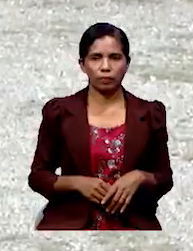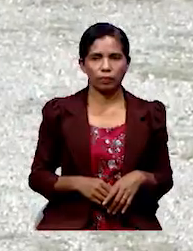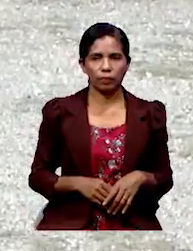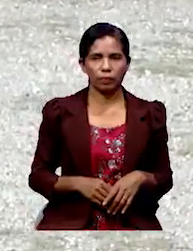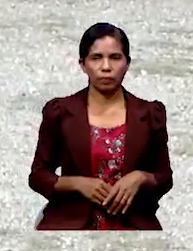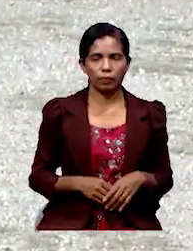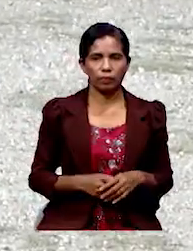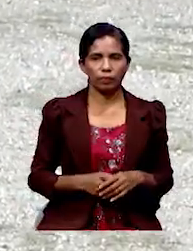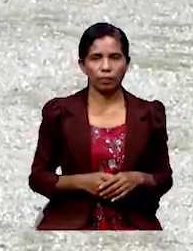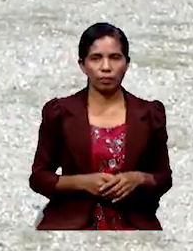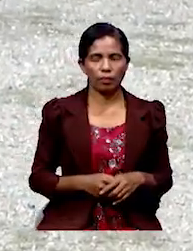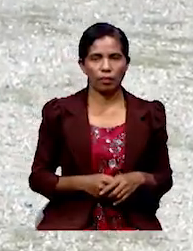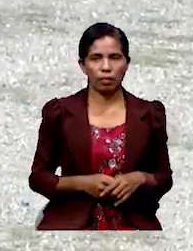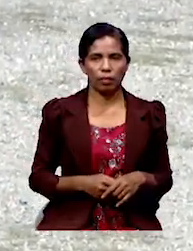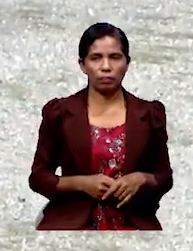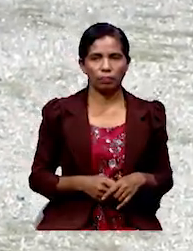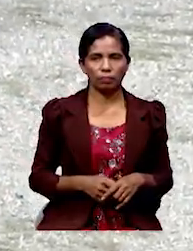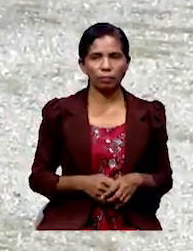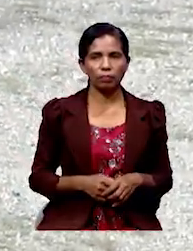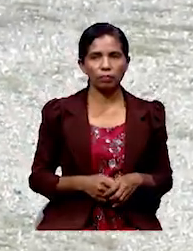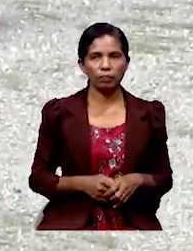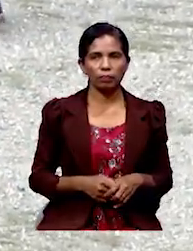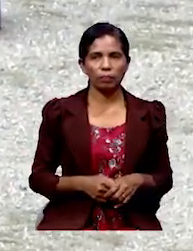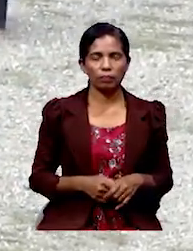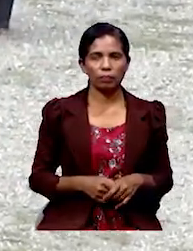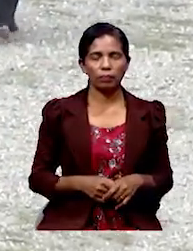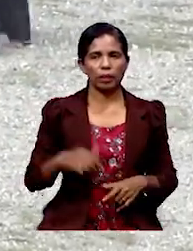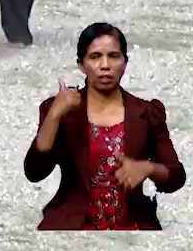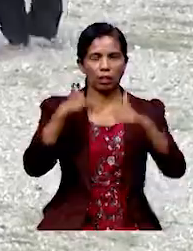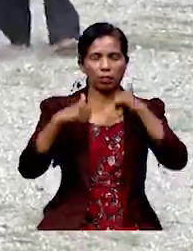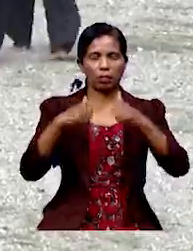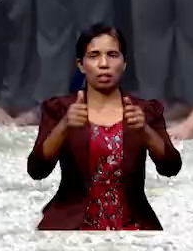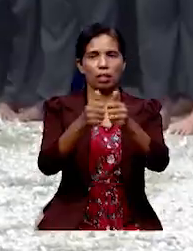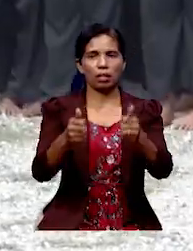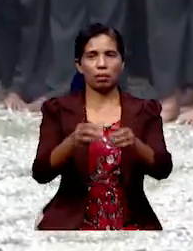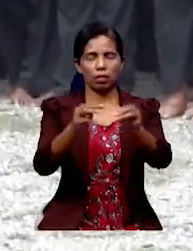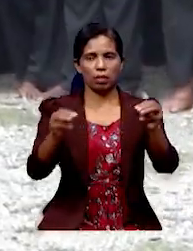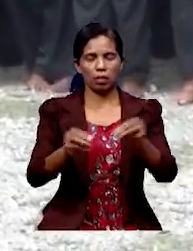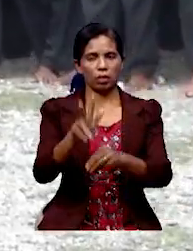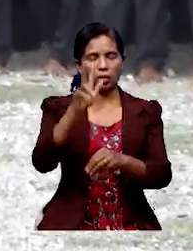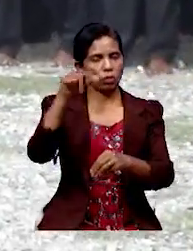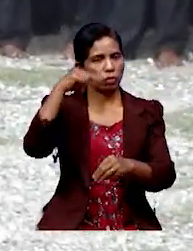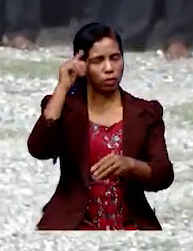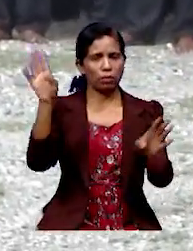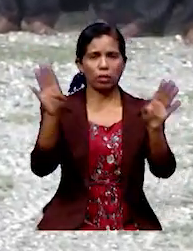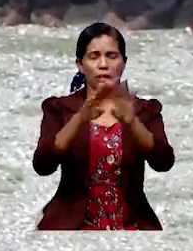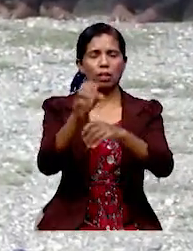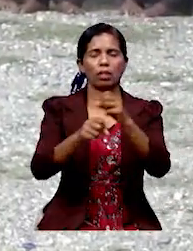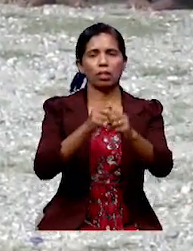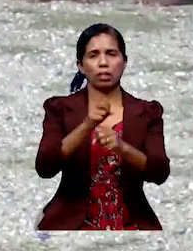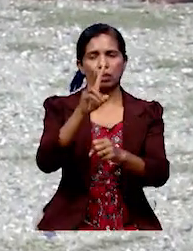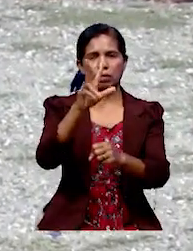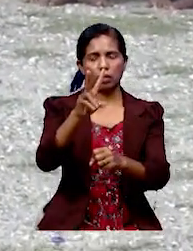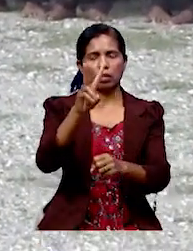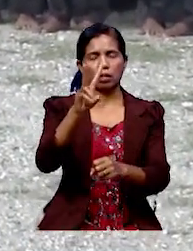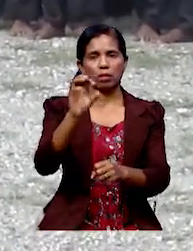Salam persaudaraan. Salam rindua. Atividade arte marcial tolune governo takai hatinang ringrua San Rosintolu. Ho